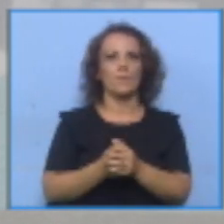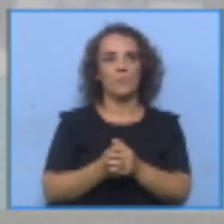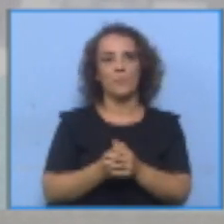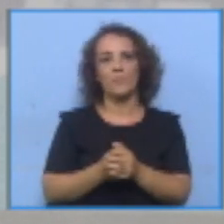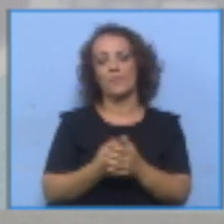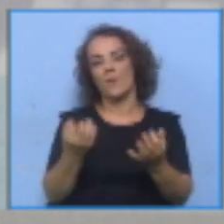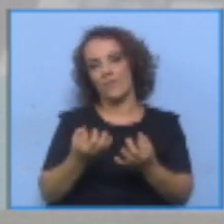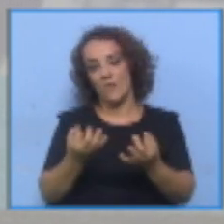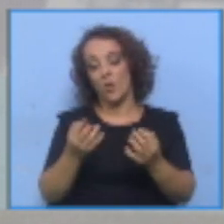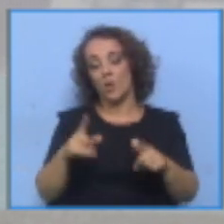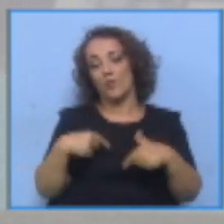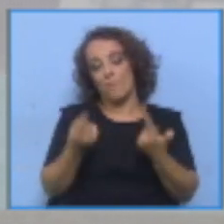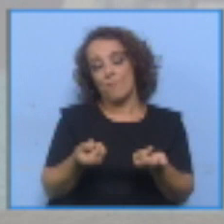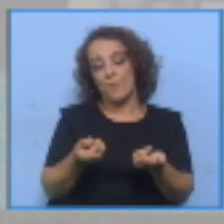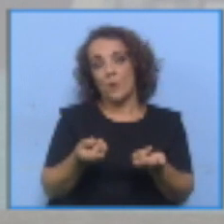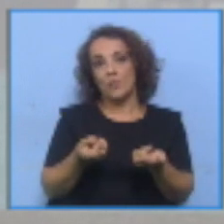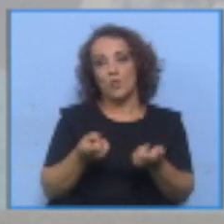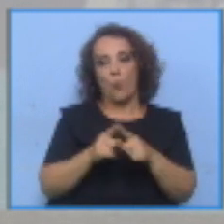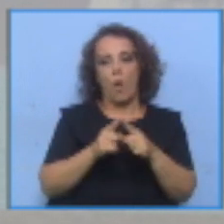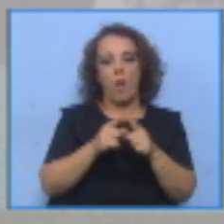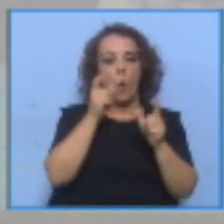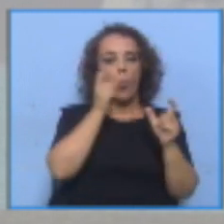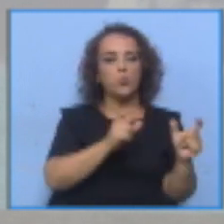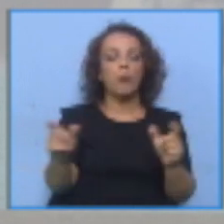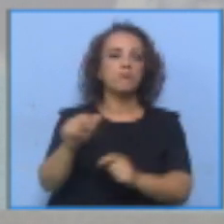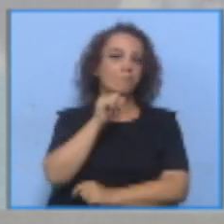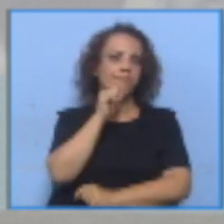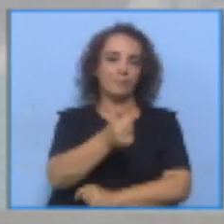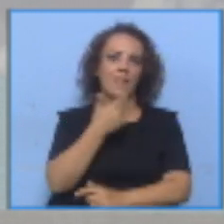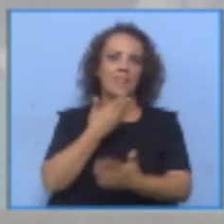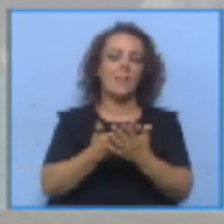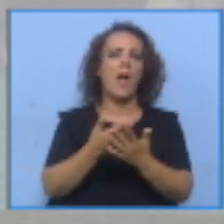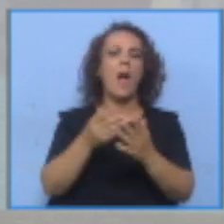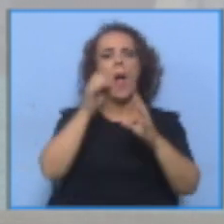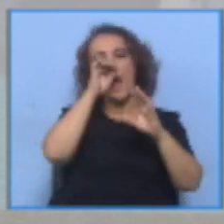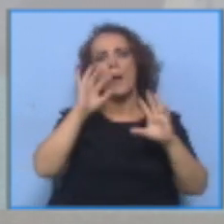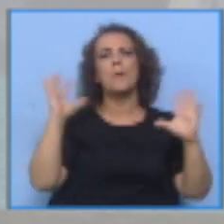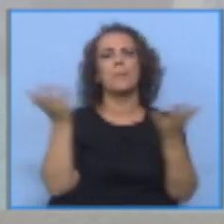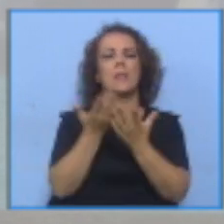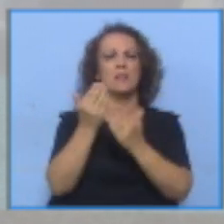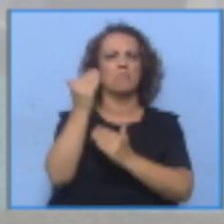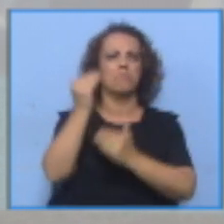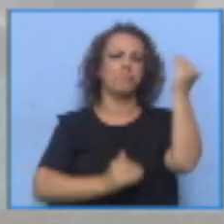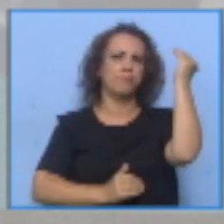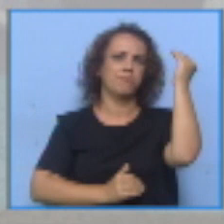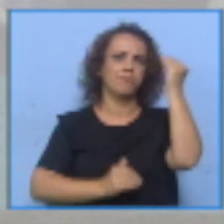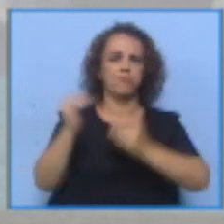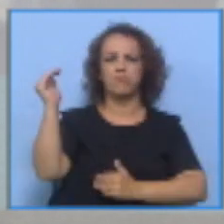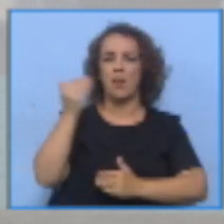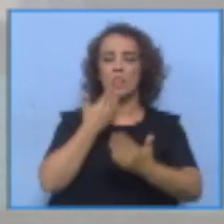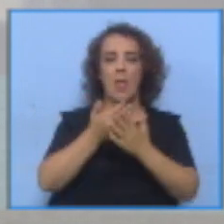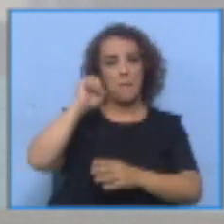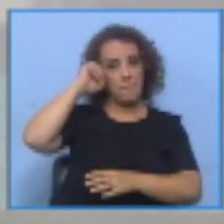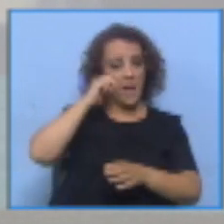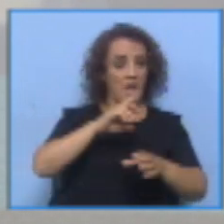depois sai realmente do controle e provoca desequilíbrios ecológicos tremendos que afetam essa região e